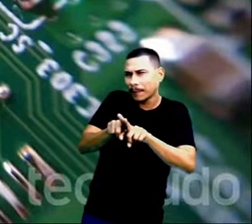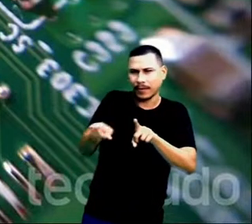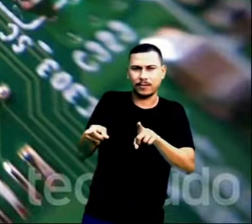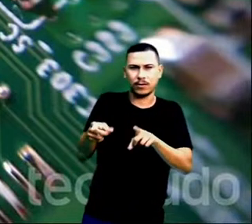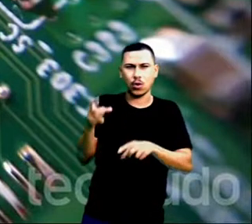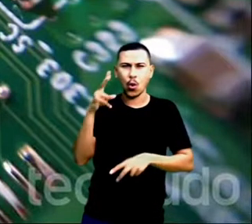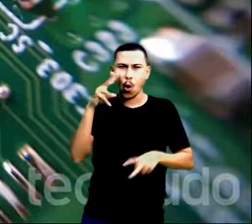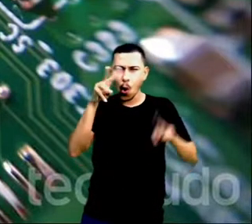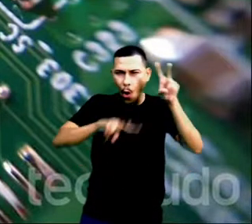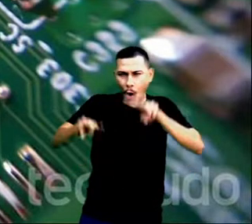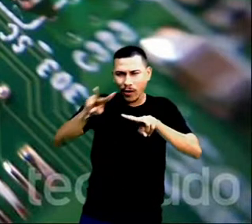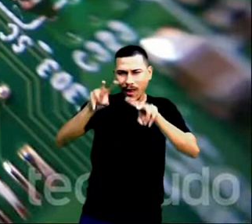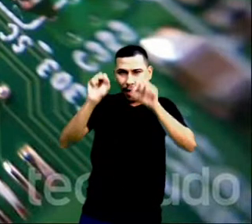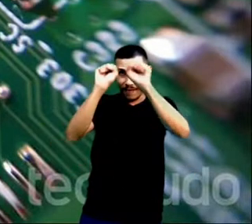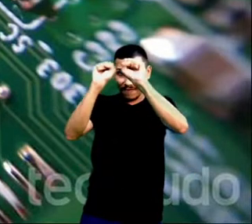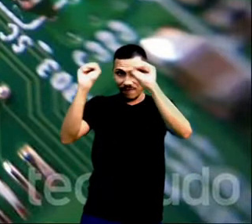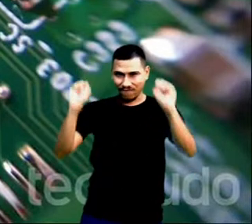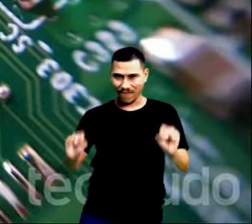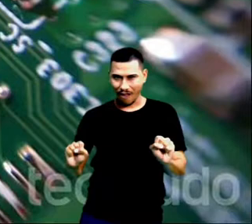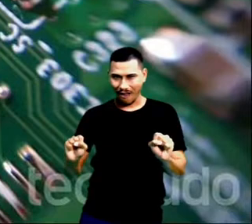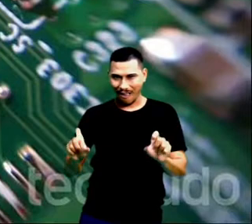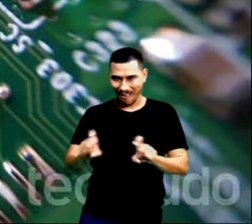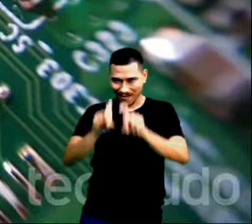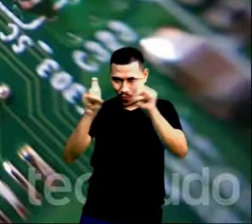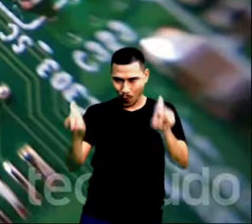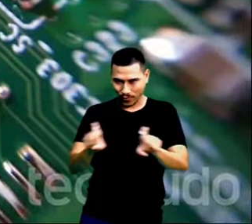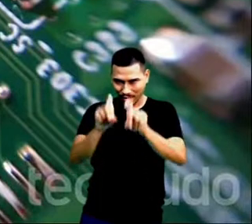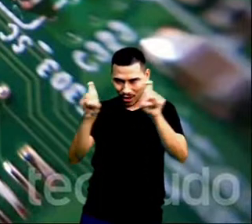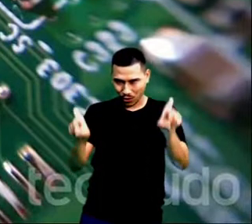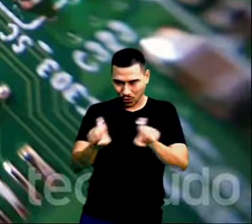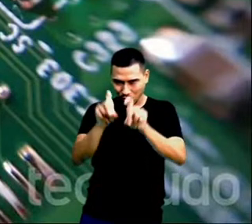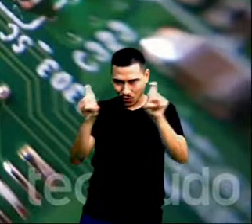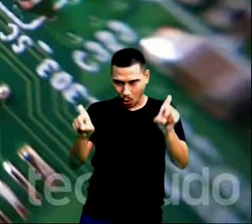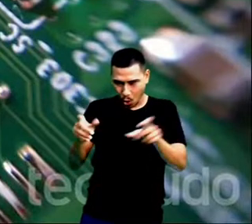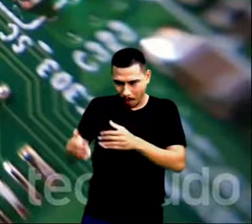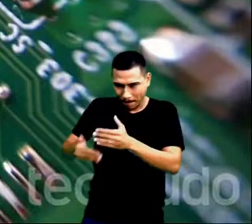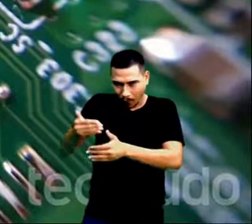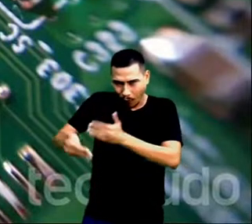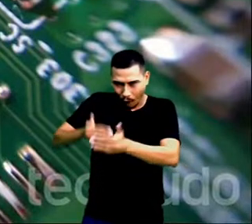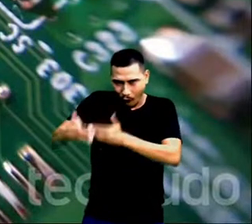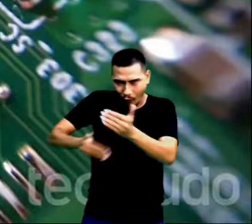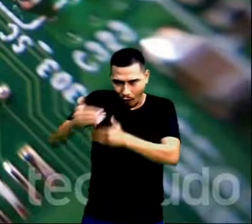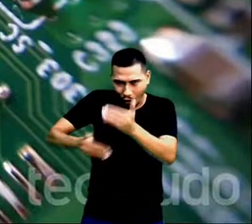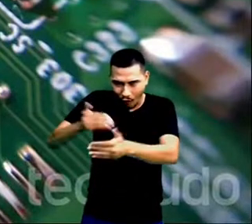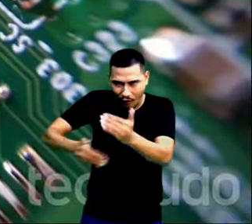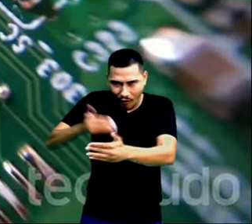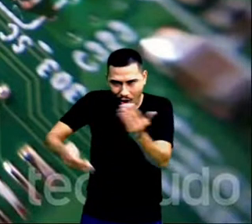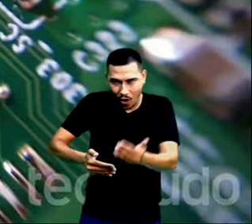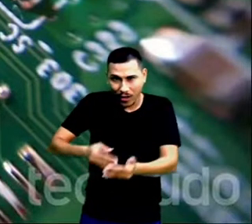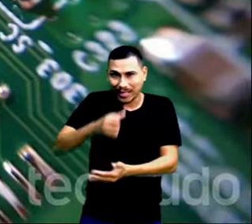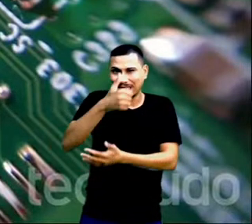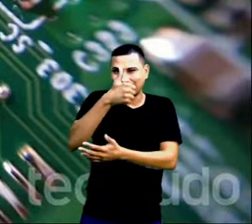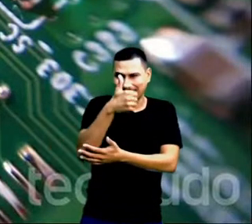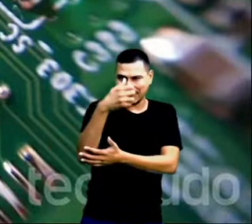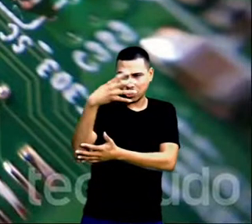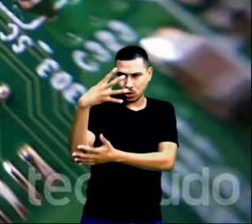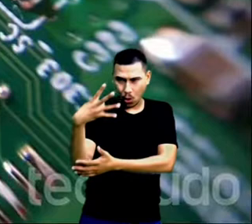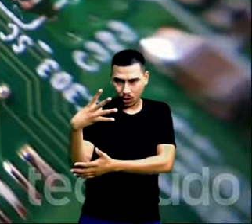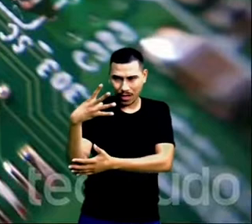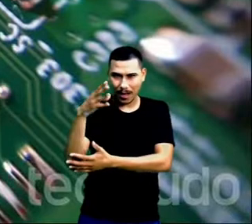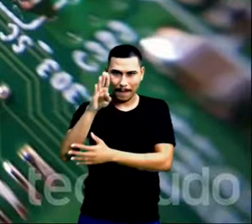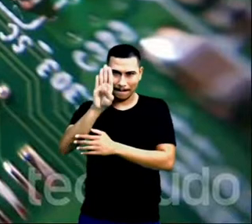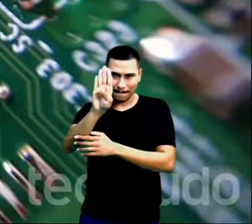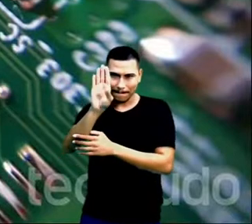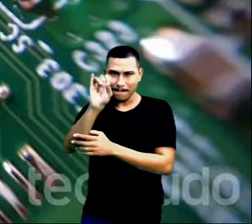processadores e chips da Intel Quem são de 14 bilionésimo de metro